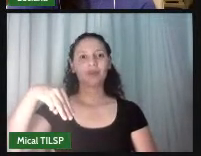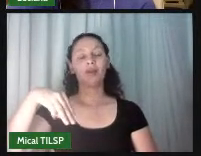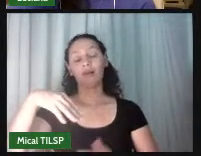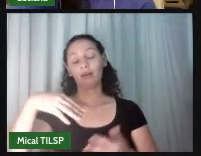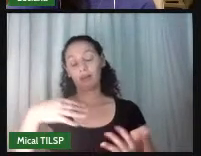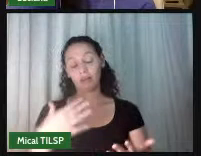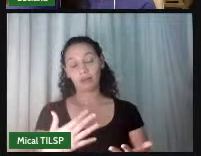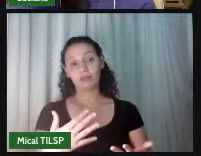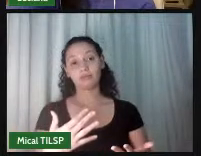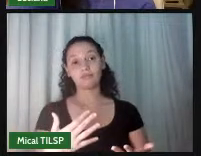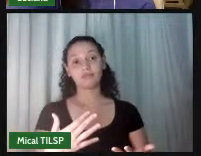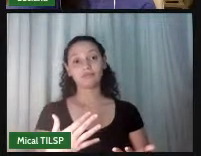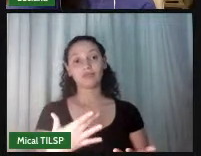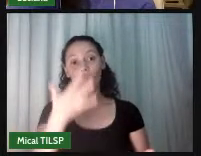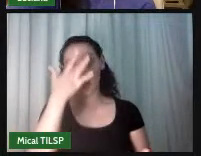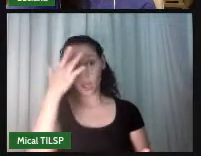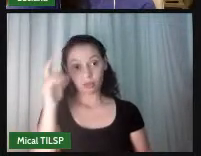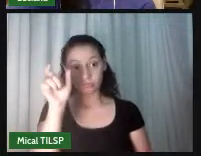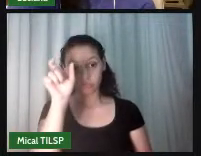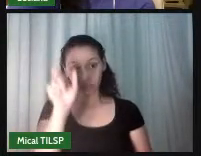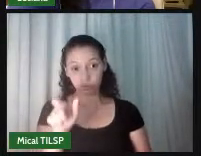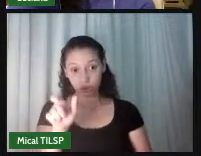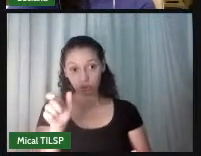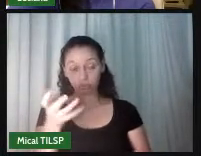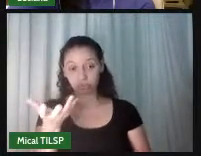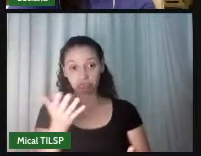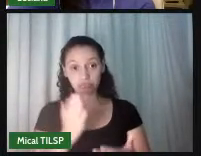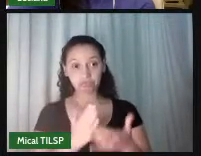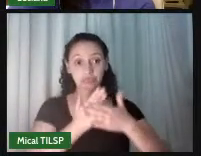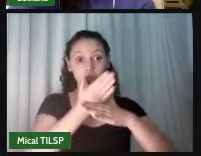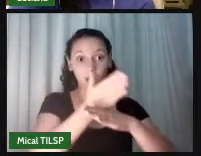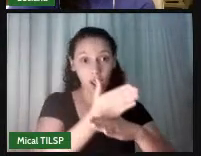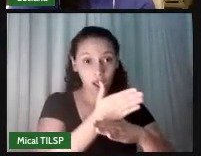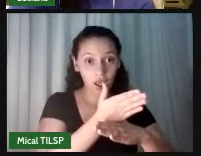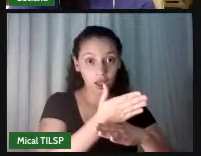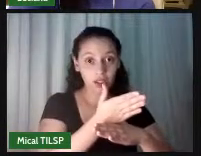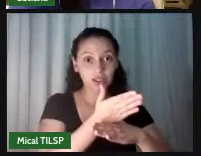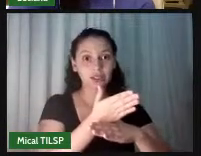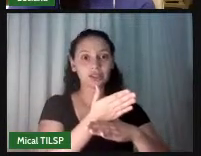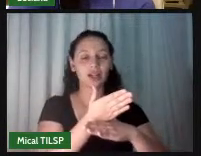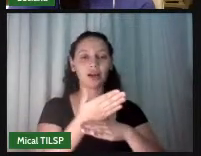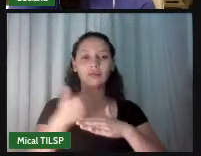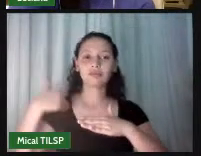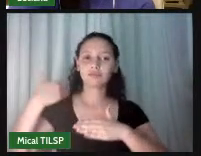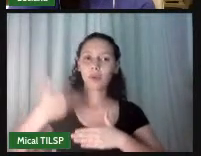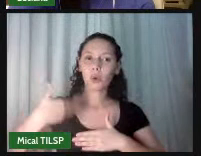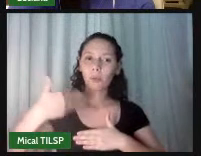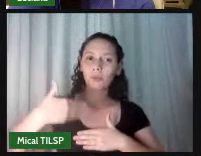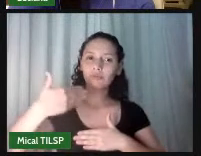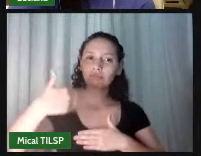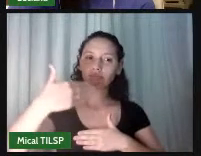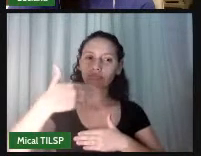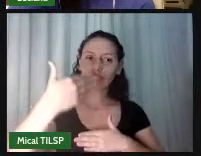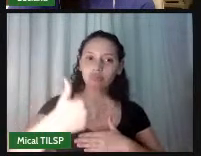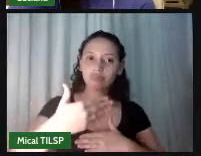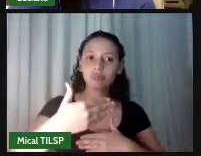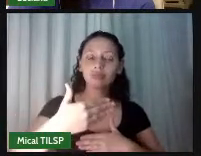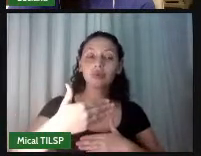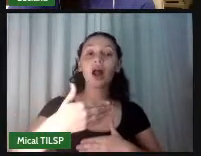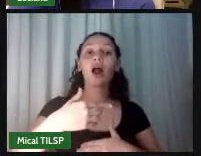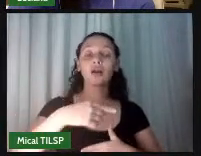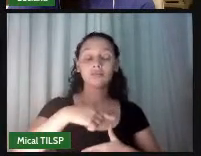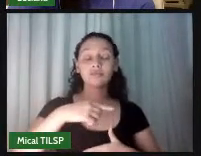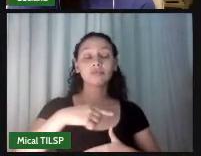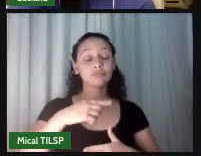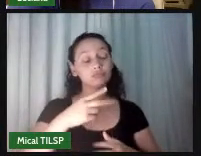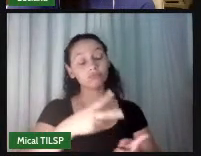como eu disse, ele é periciado, ok? Além das várias etapas, ele passa por uma avaliação da condição de saúde. Então,